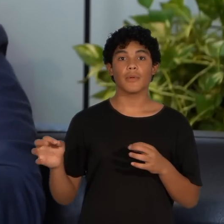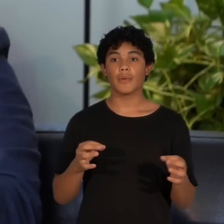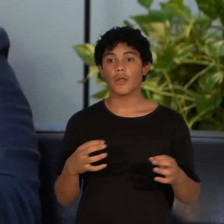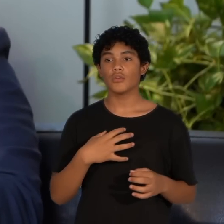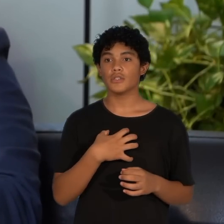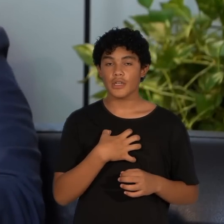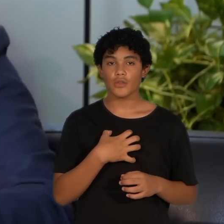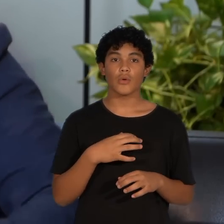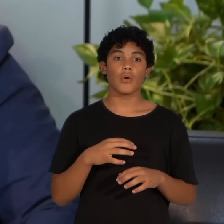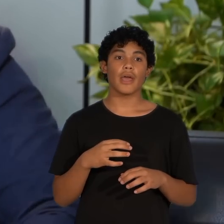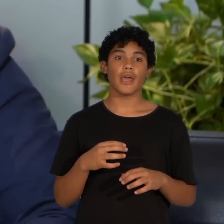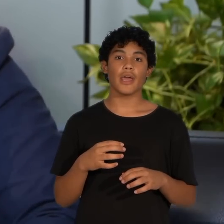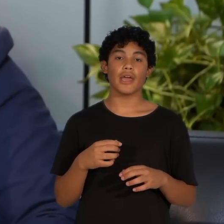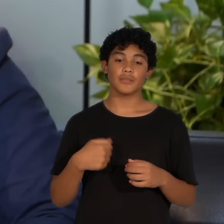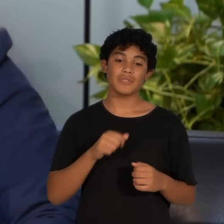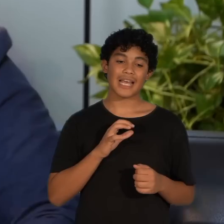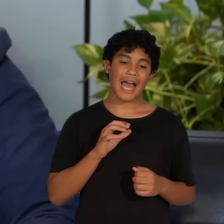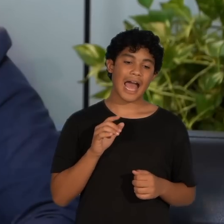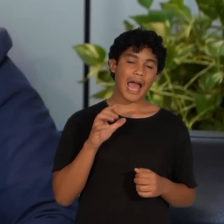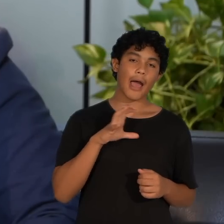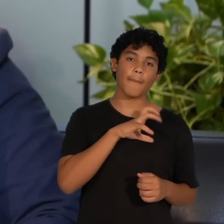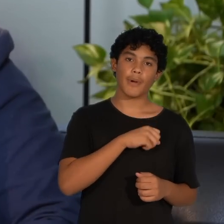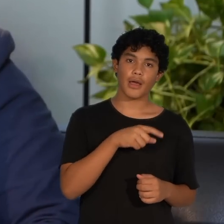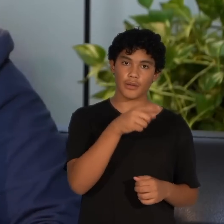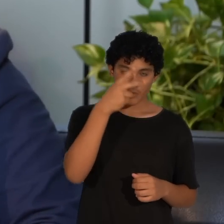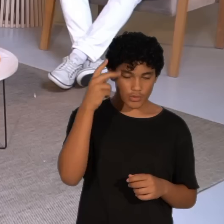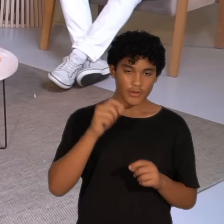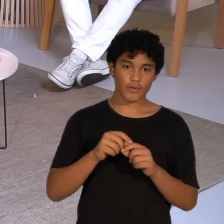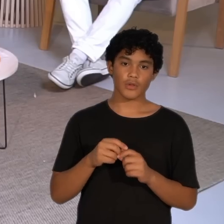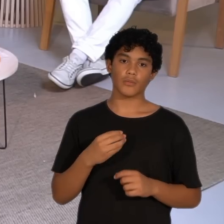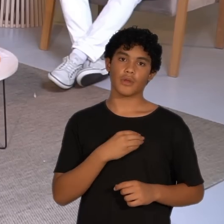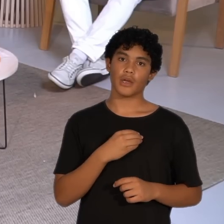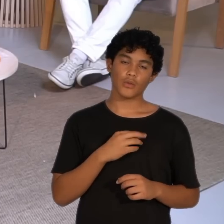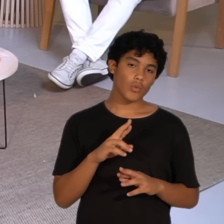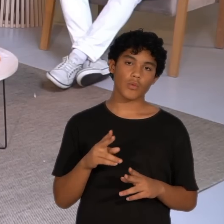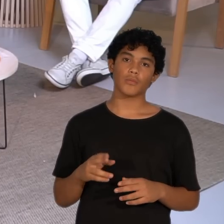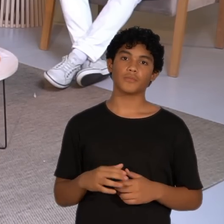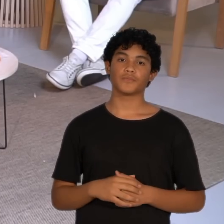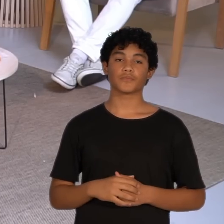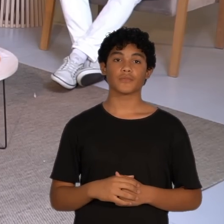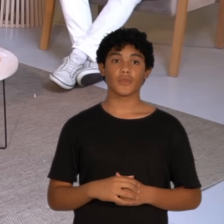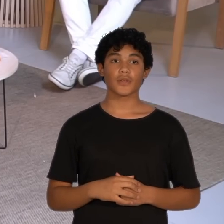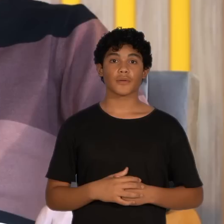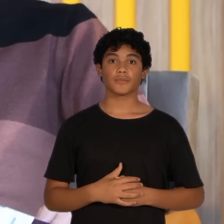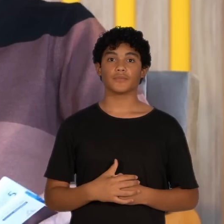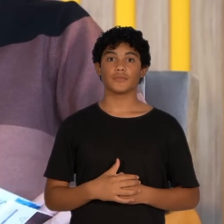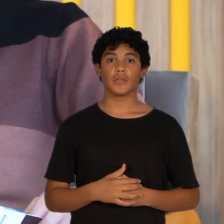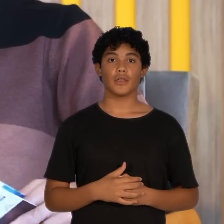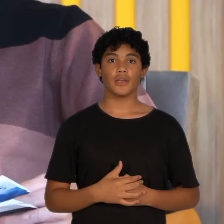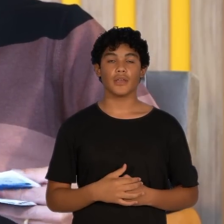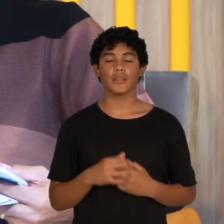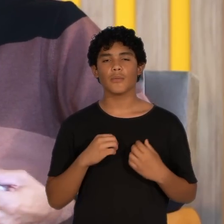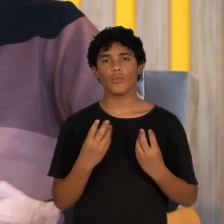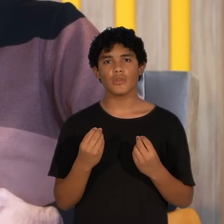na lição de terça-feira, mas é amar o pecador, embora a gente odeie o pecado. Maravilha. Então é isso, gente. Se permita